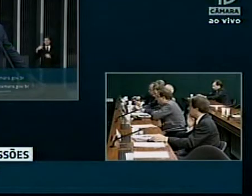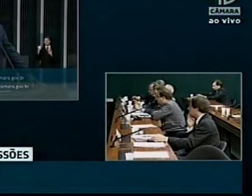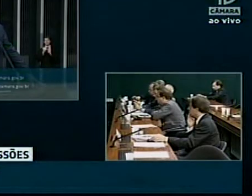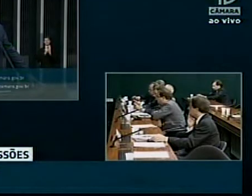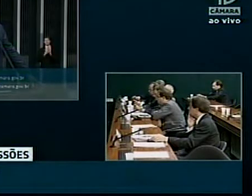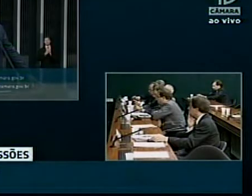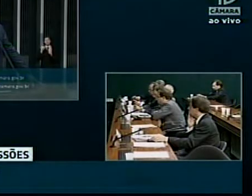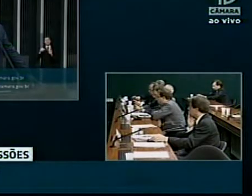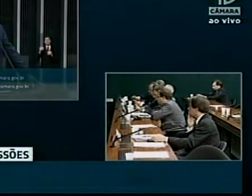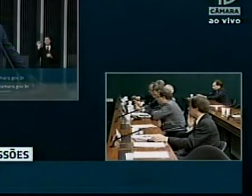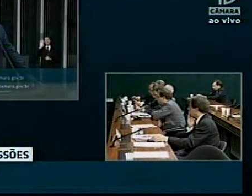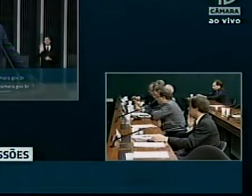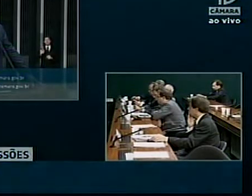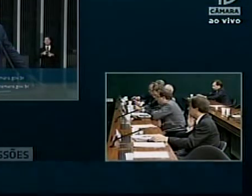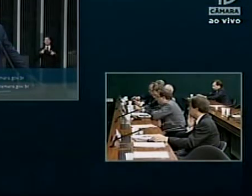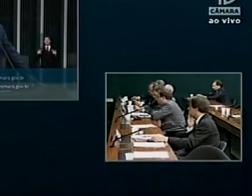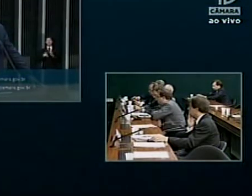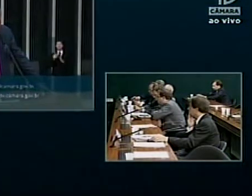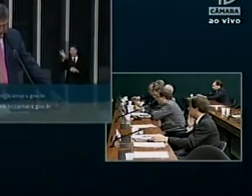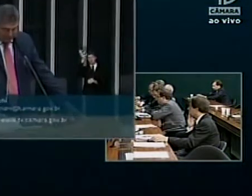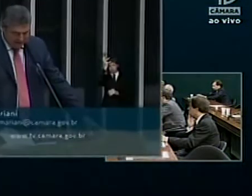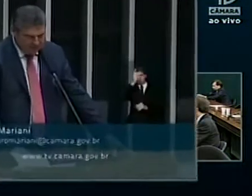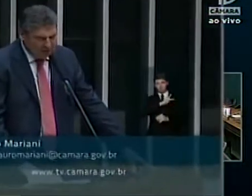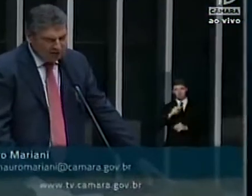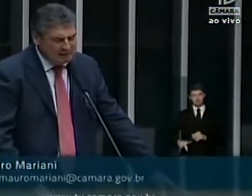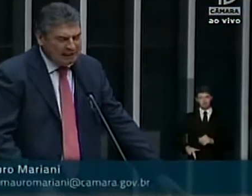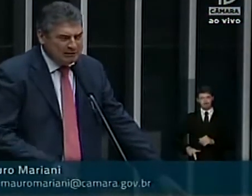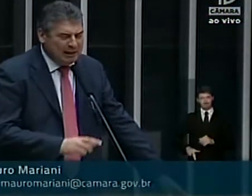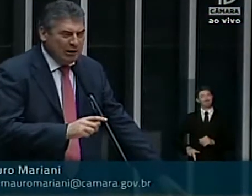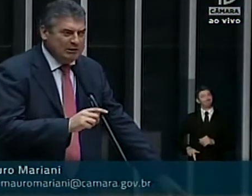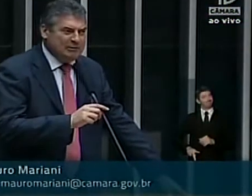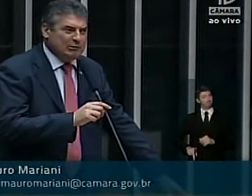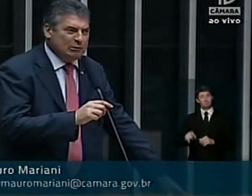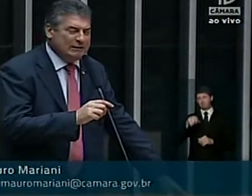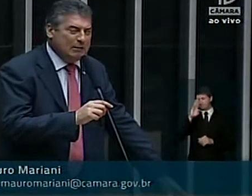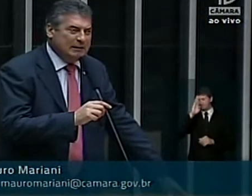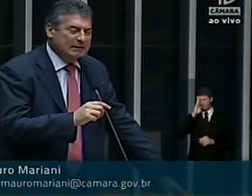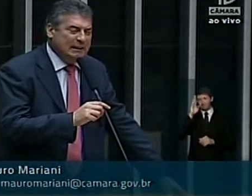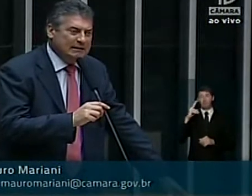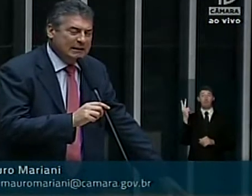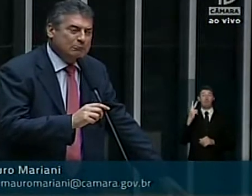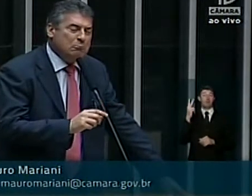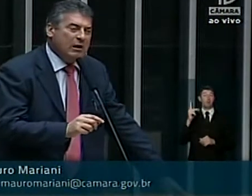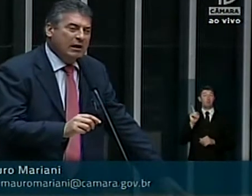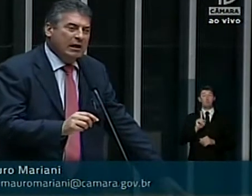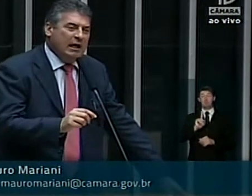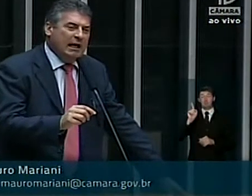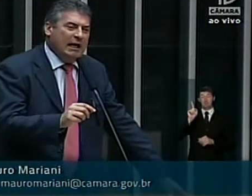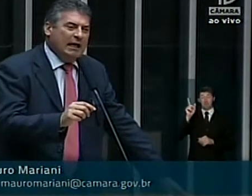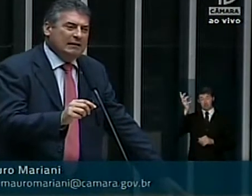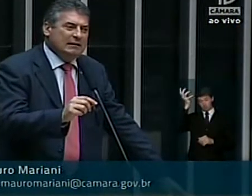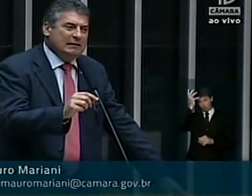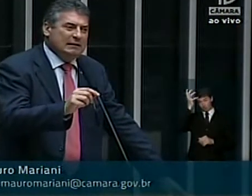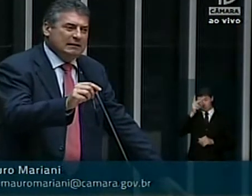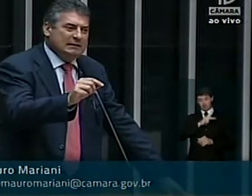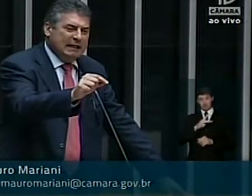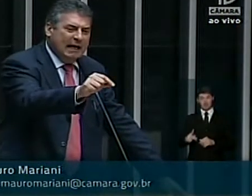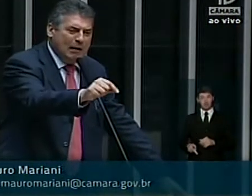intituladas Brasil Maior, editada pela presidente Dilma. Talvez uma das maiores virtudes da presidenta